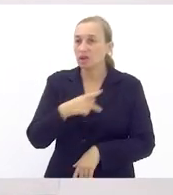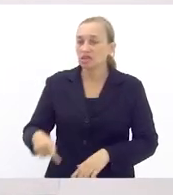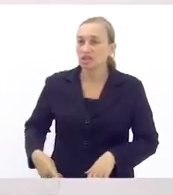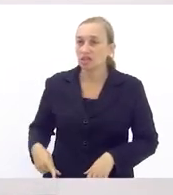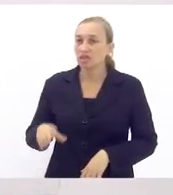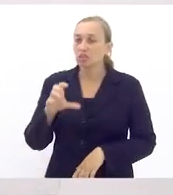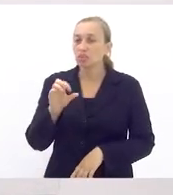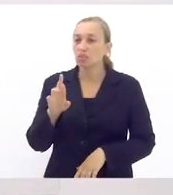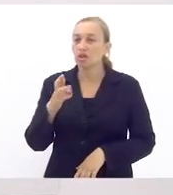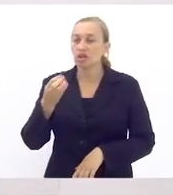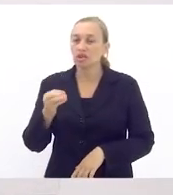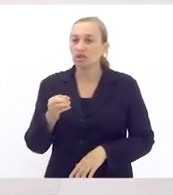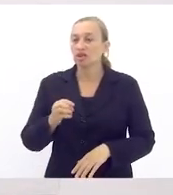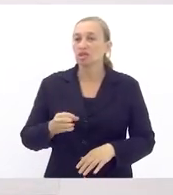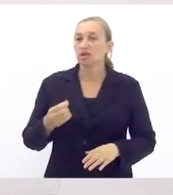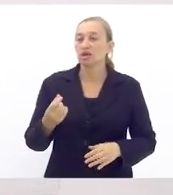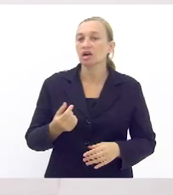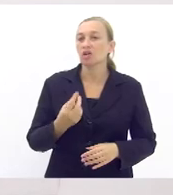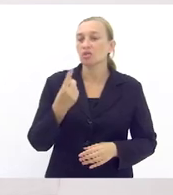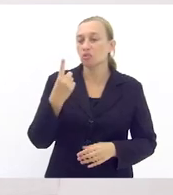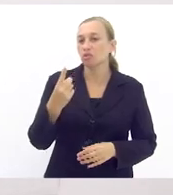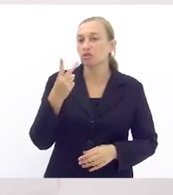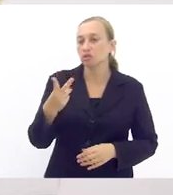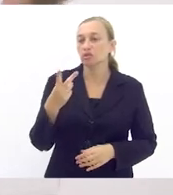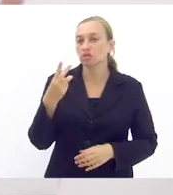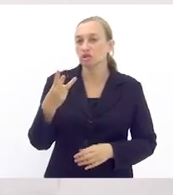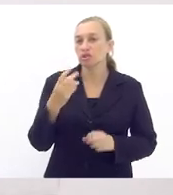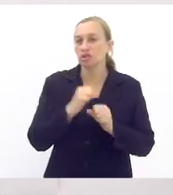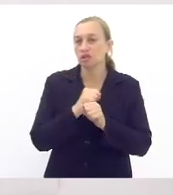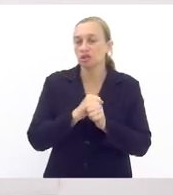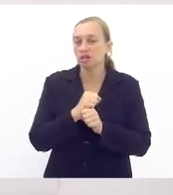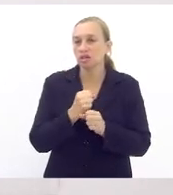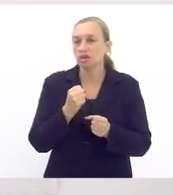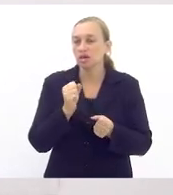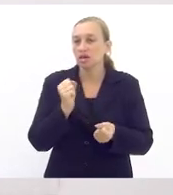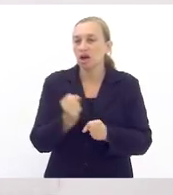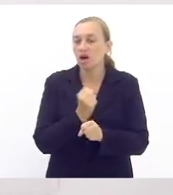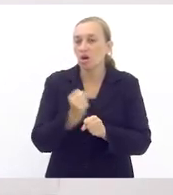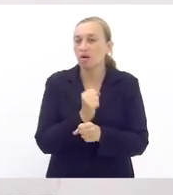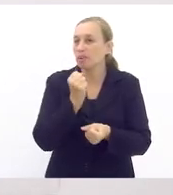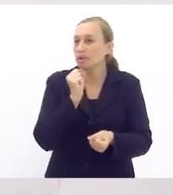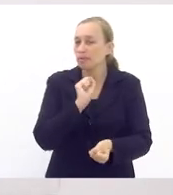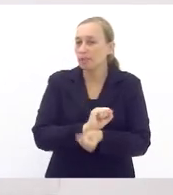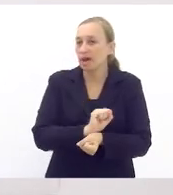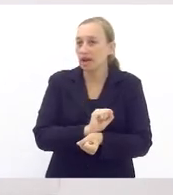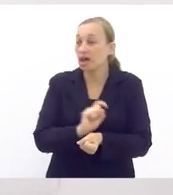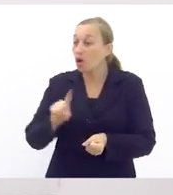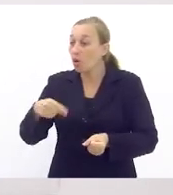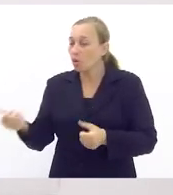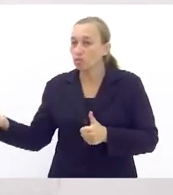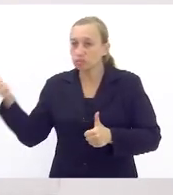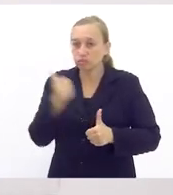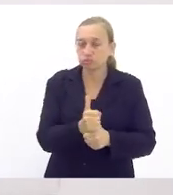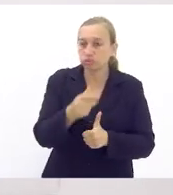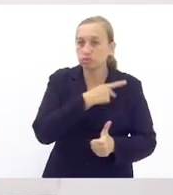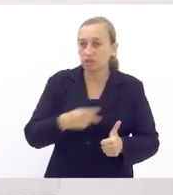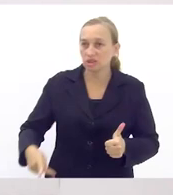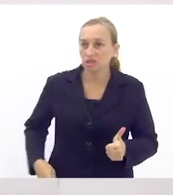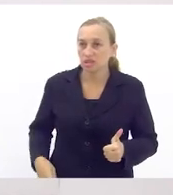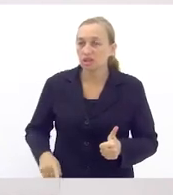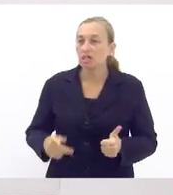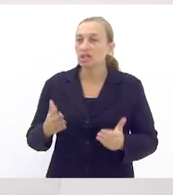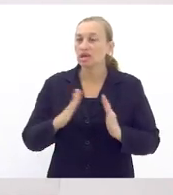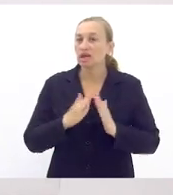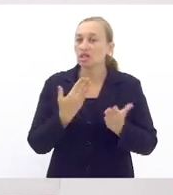que há um dois anos a obra Ser paralisada caso aconteça você outro Presidente assumir outra presidenta assumir e